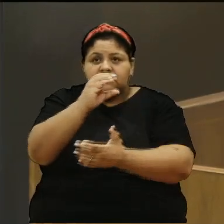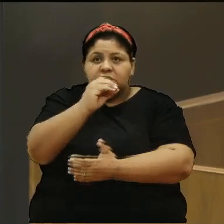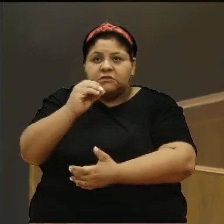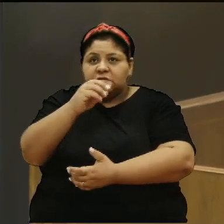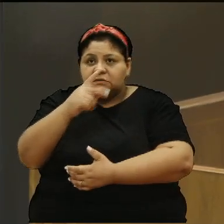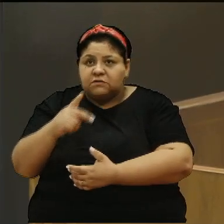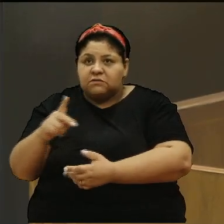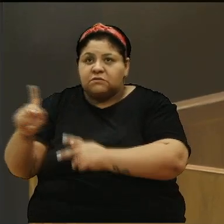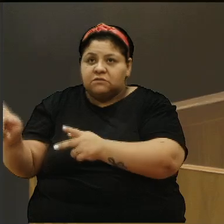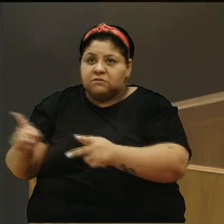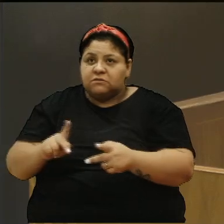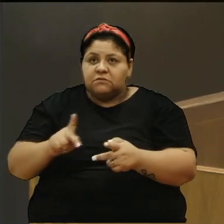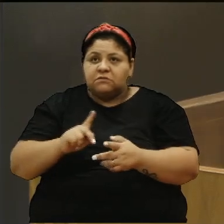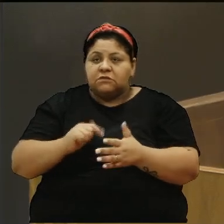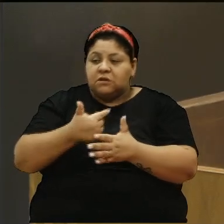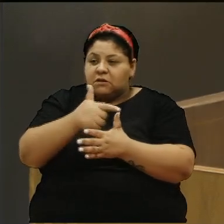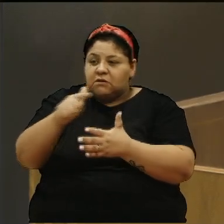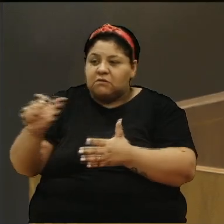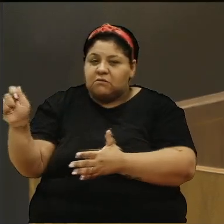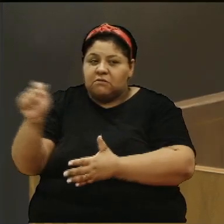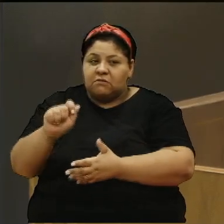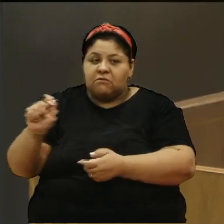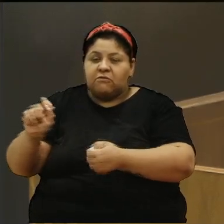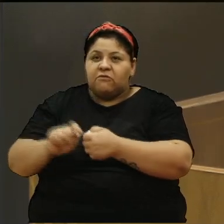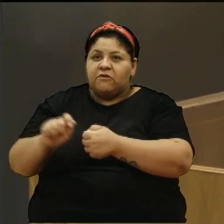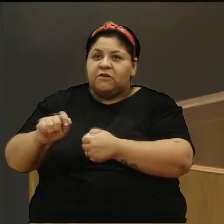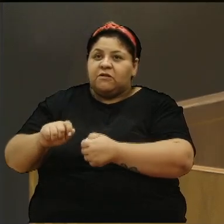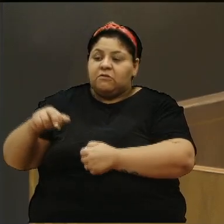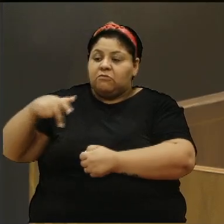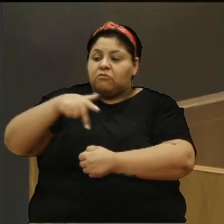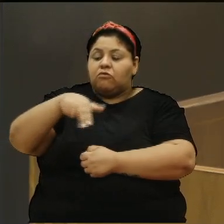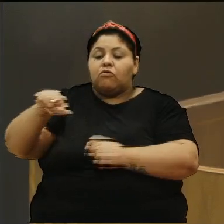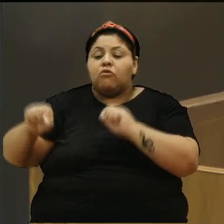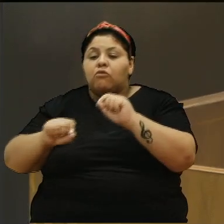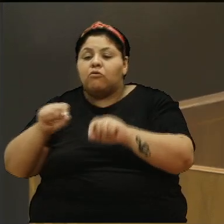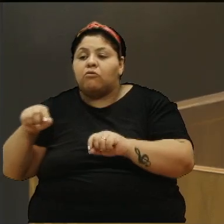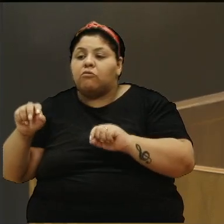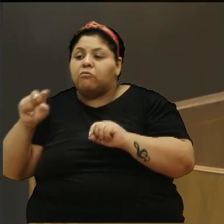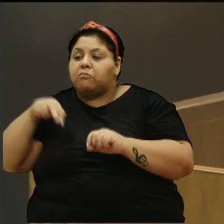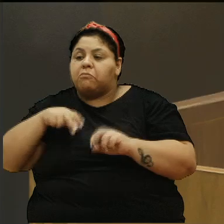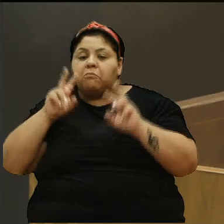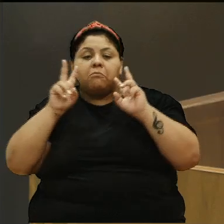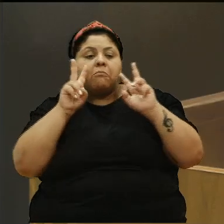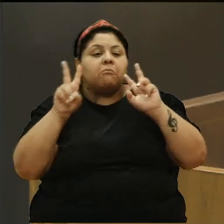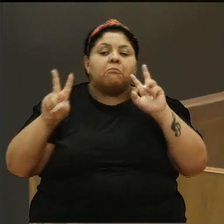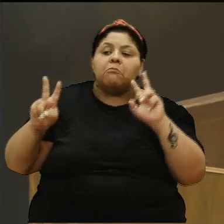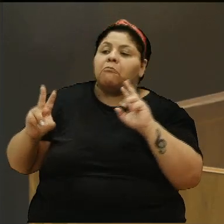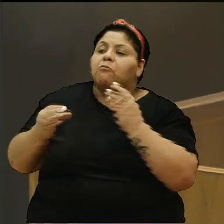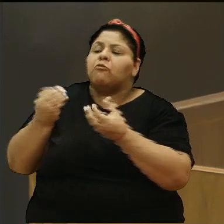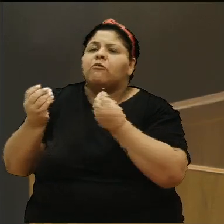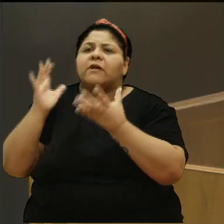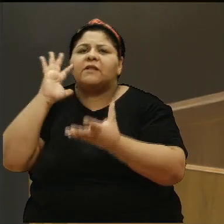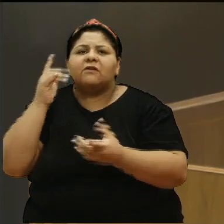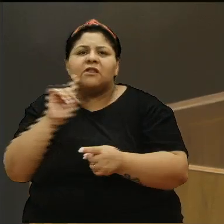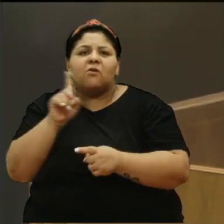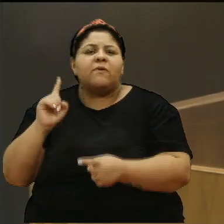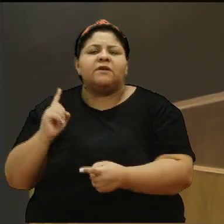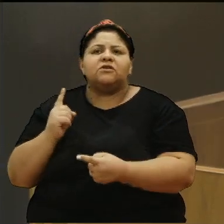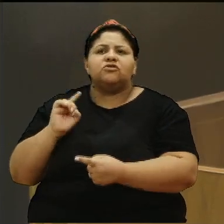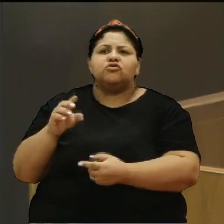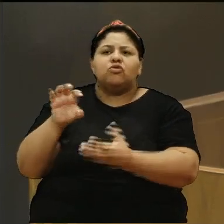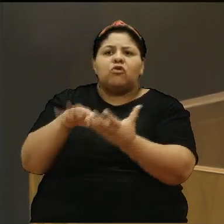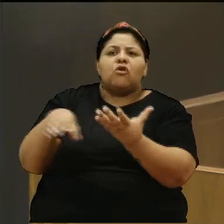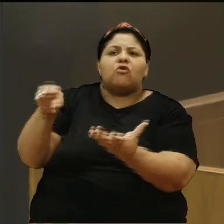vão visitar as outras associações, fazer um tour para ver o que está acontecendo. Porque não é só a Codeca. A Codeca ela é